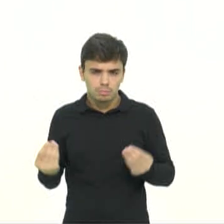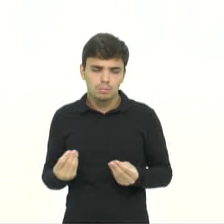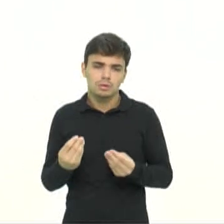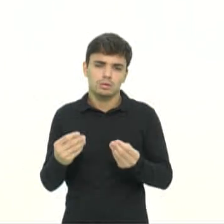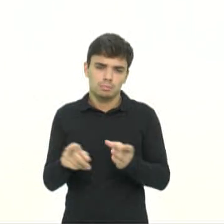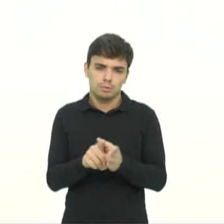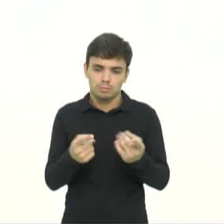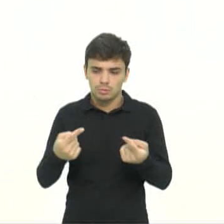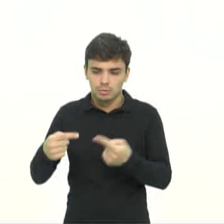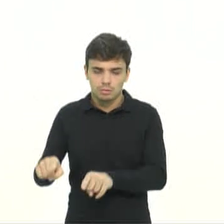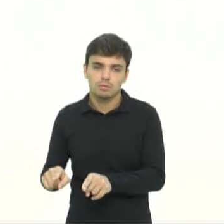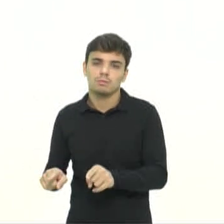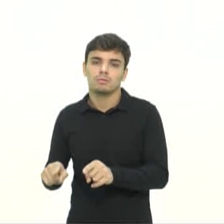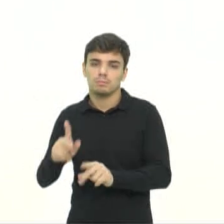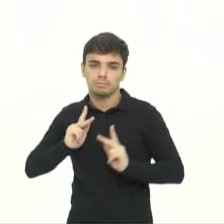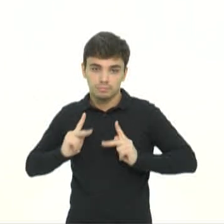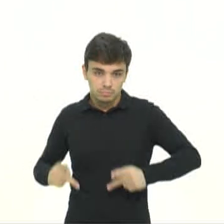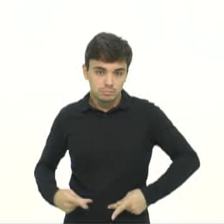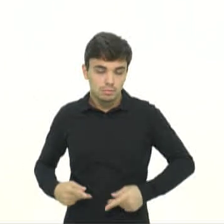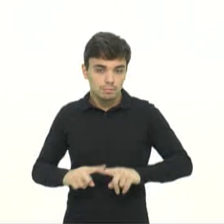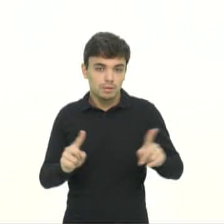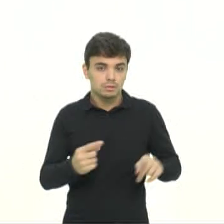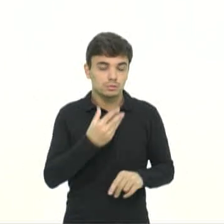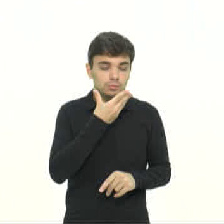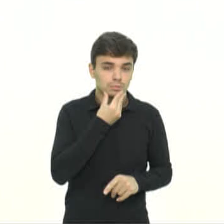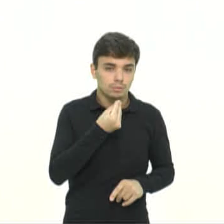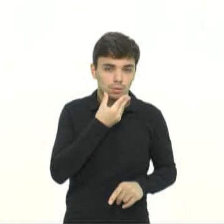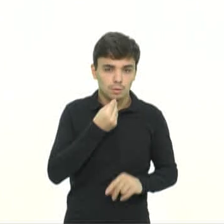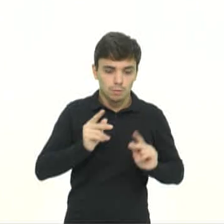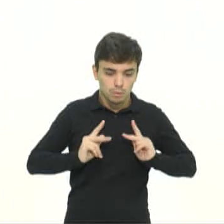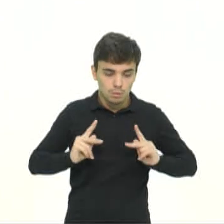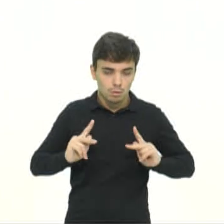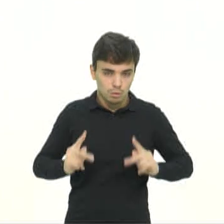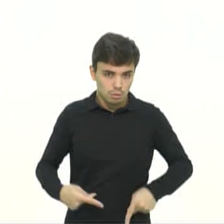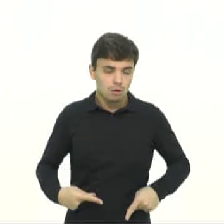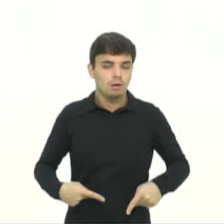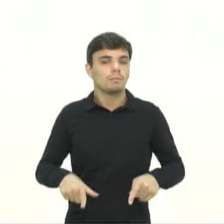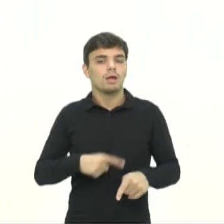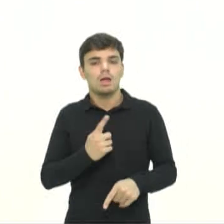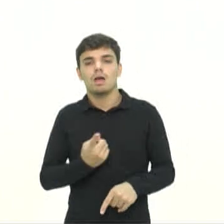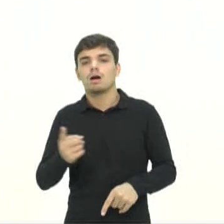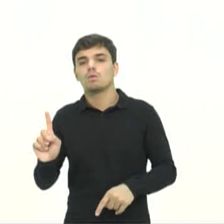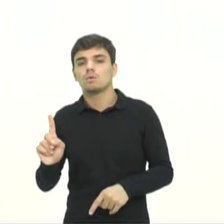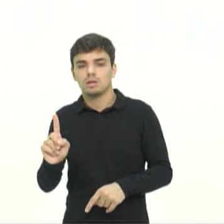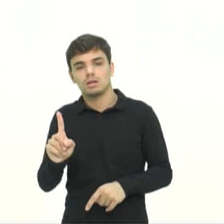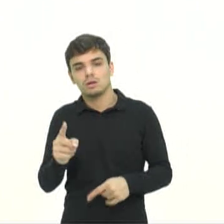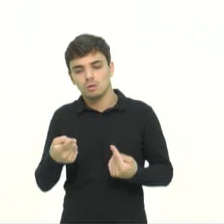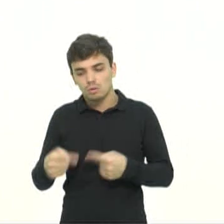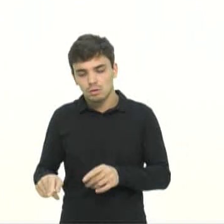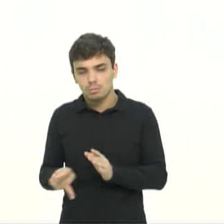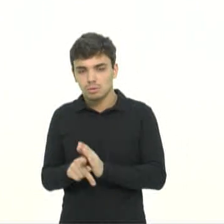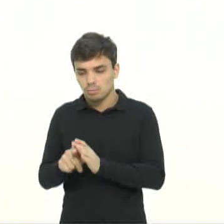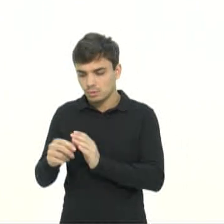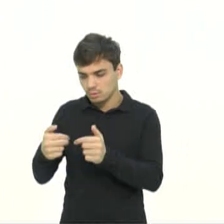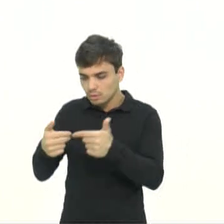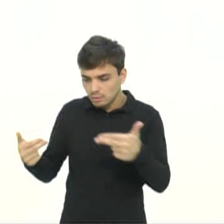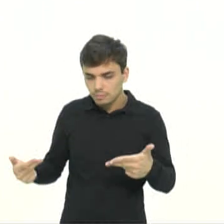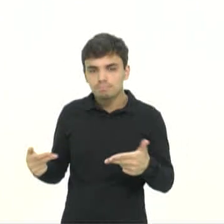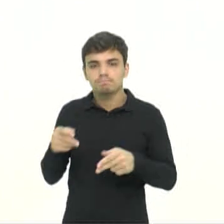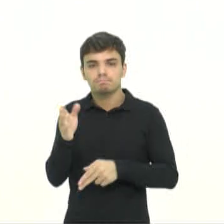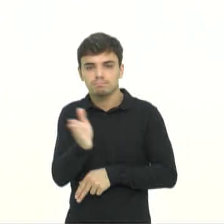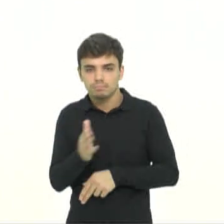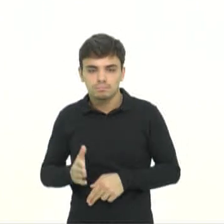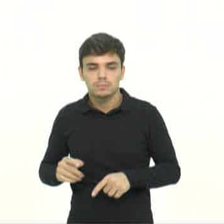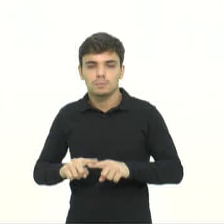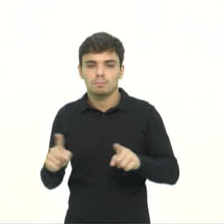para os humanos. O homem, aliás, é a única ameaça a essa diversidade. Devido à poluição e à pesca predatória, 10%